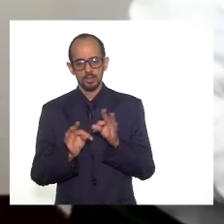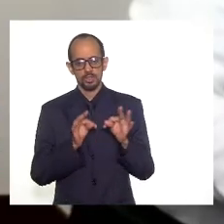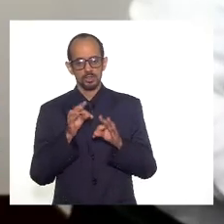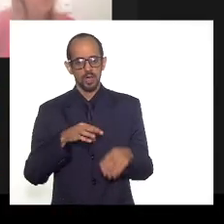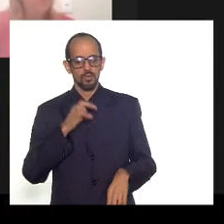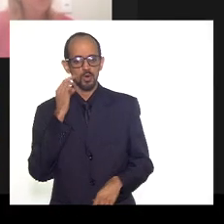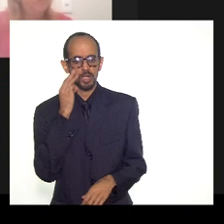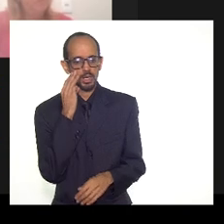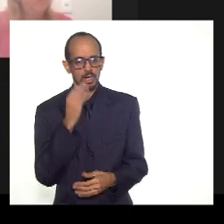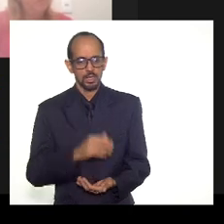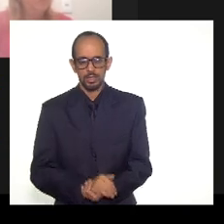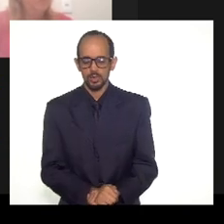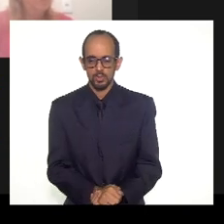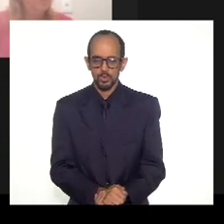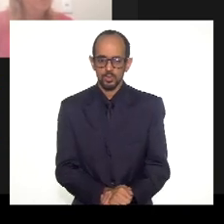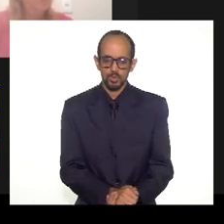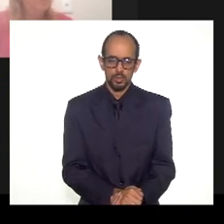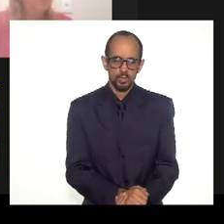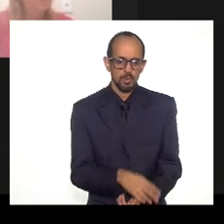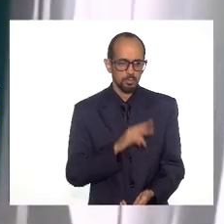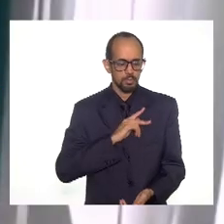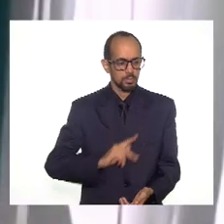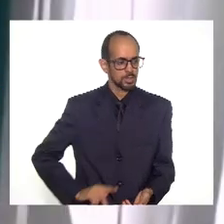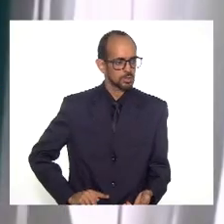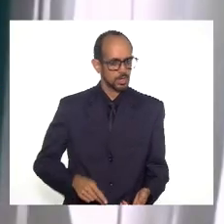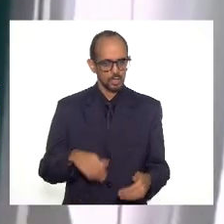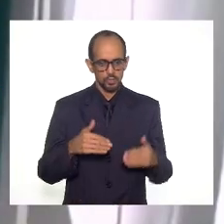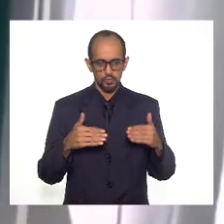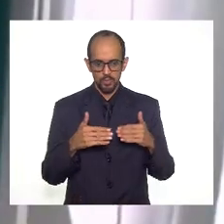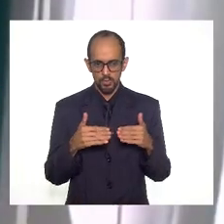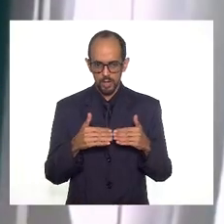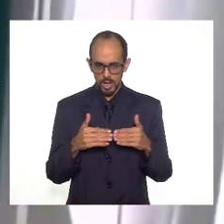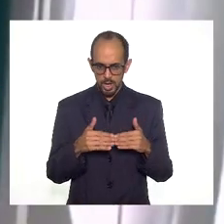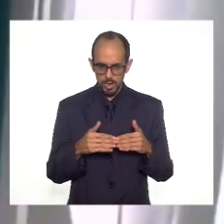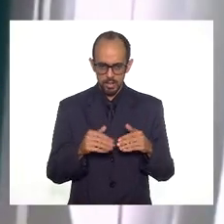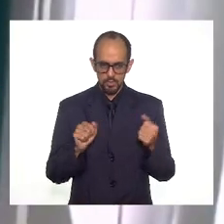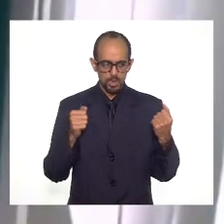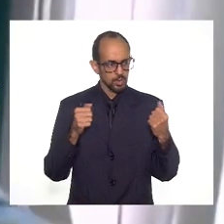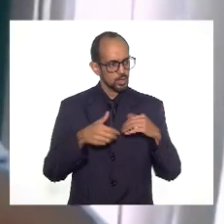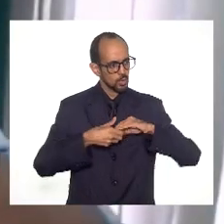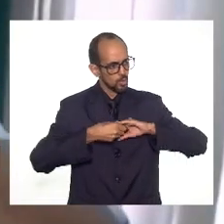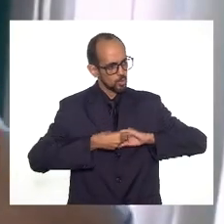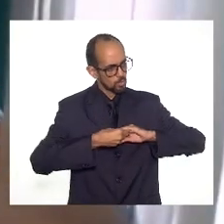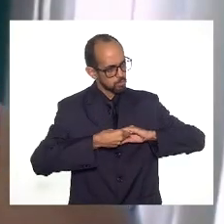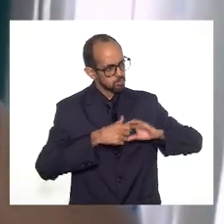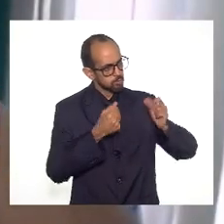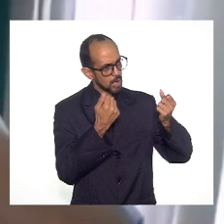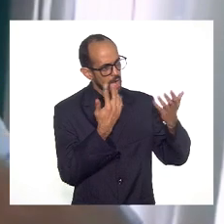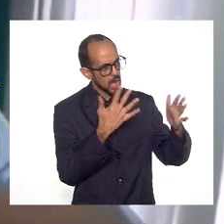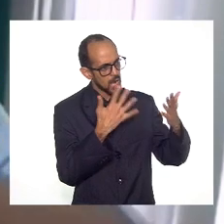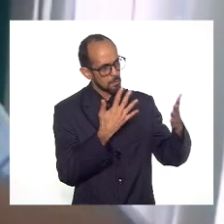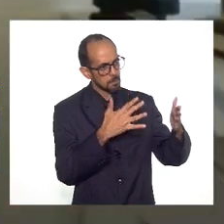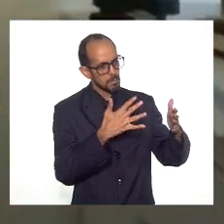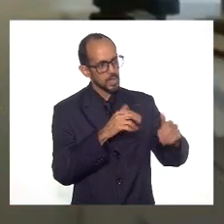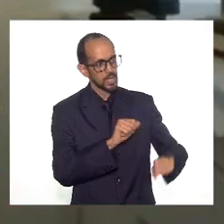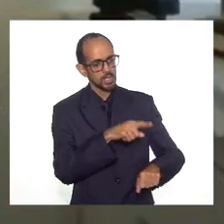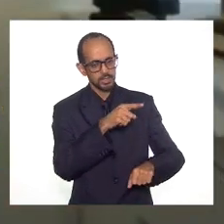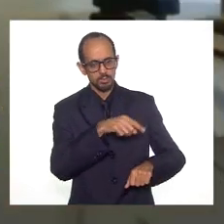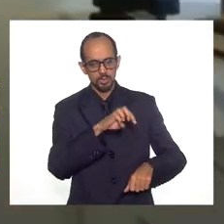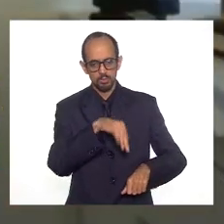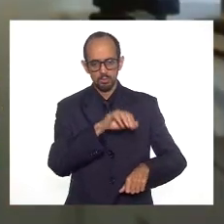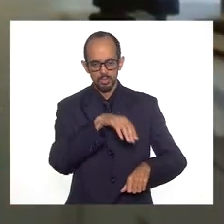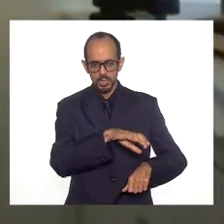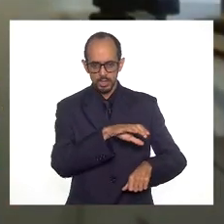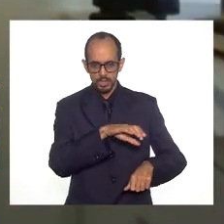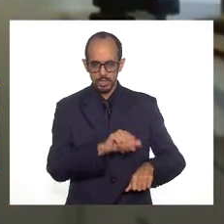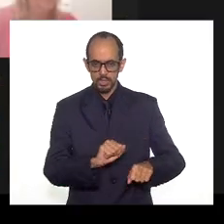Carneiro. Presidente, também o parecer é favorável, cumprimentando o autor, deputado Carlos Mink, pela bela iniciativa. E